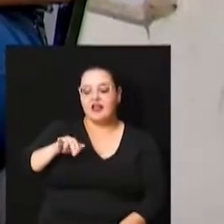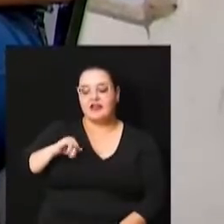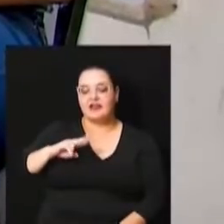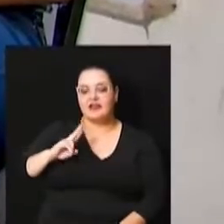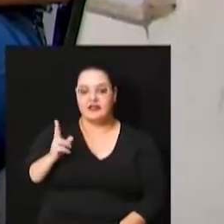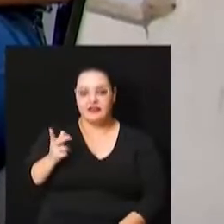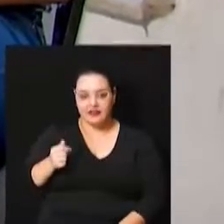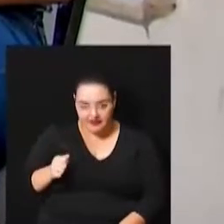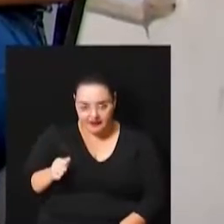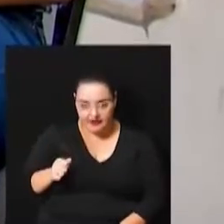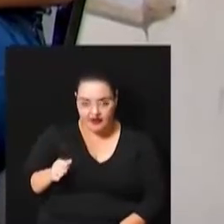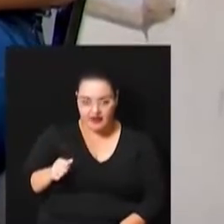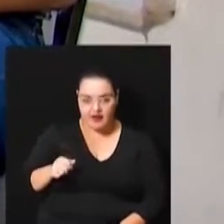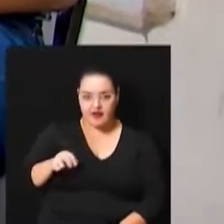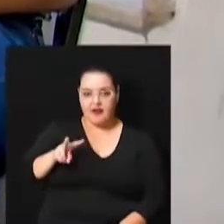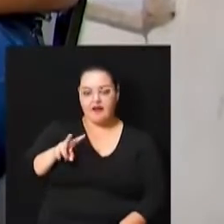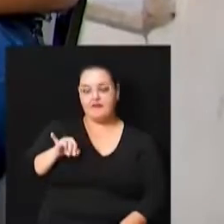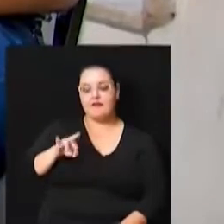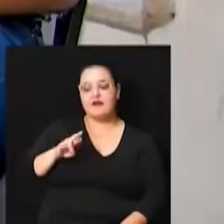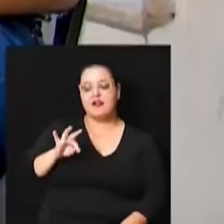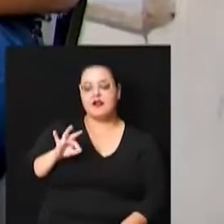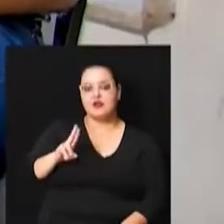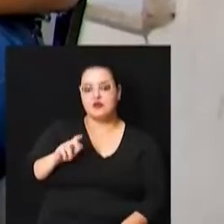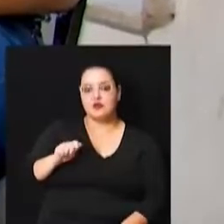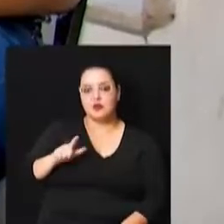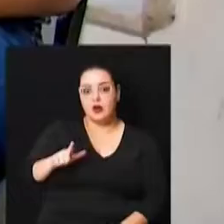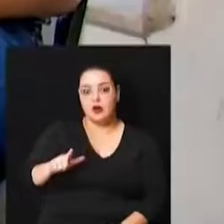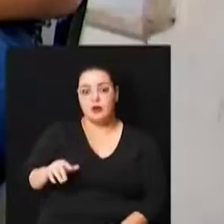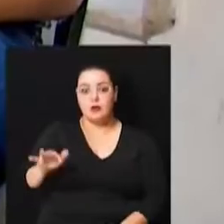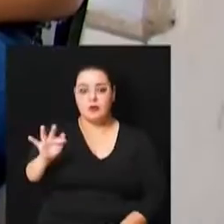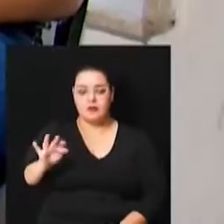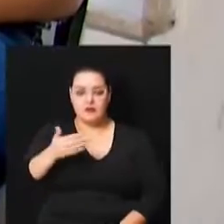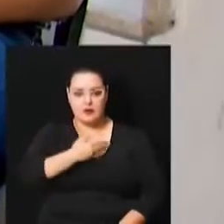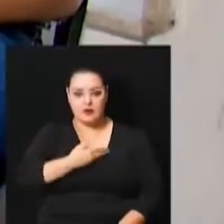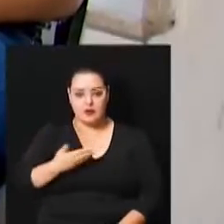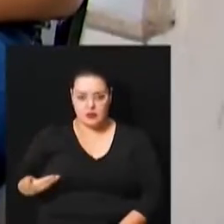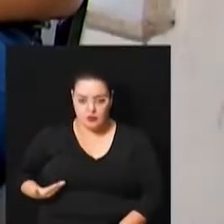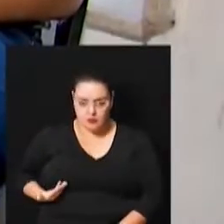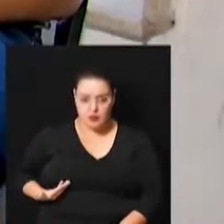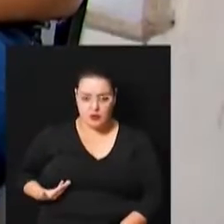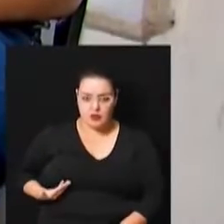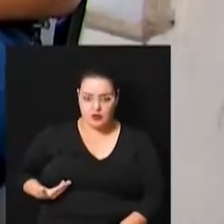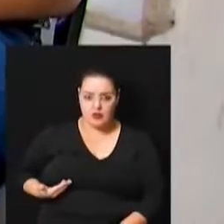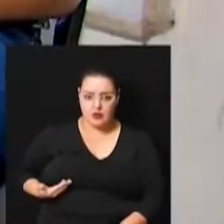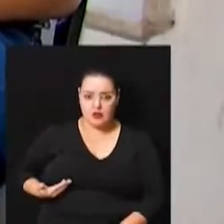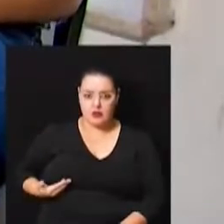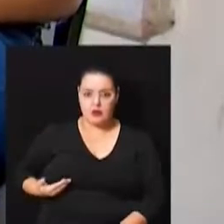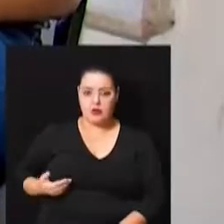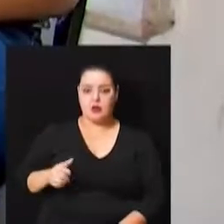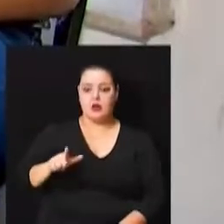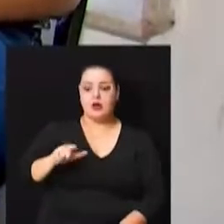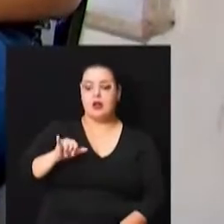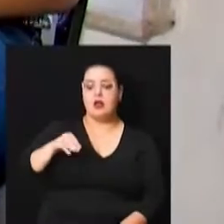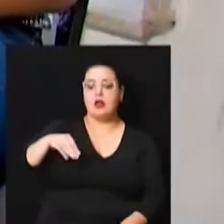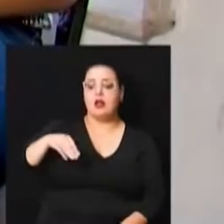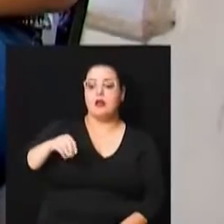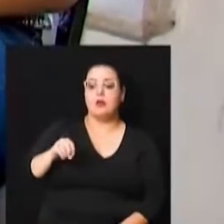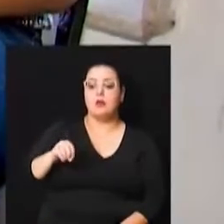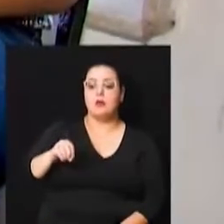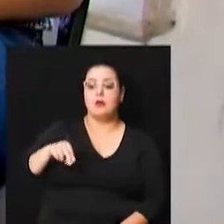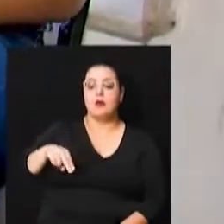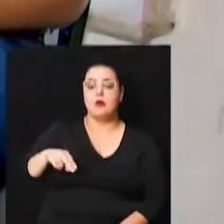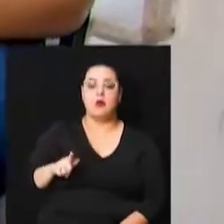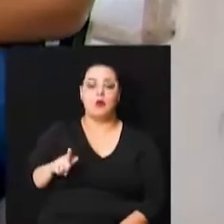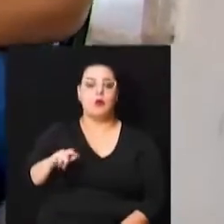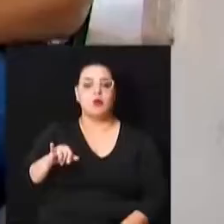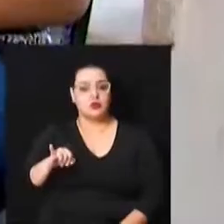seja uma faculdade pública, né? Uma universidade pública. Qual que é o nome da universidade? É a Université de Limoges. Opa, que é